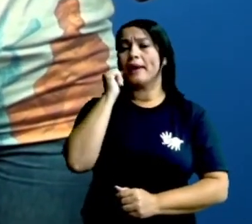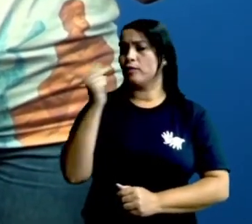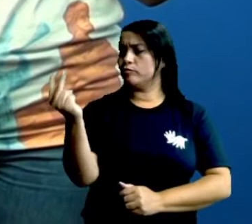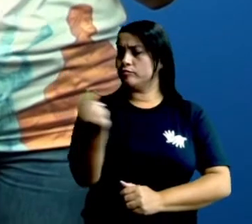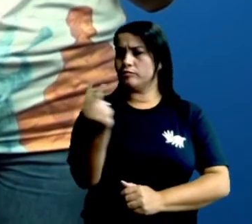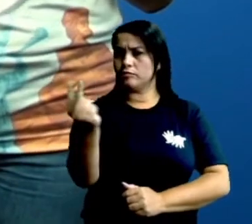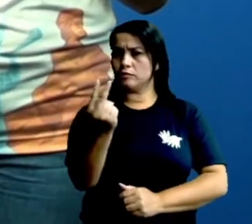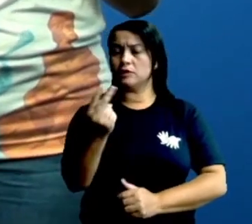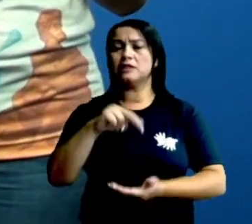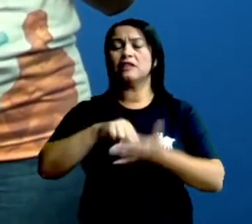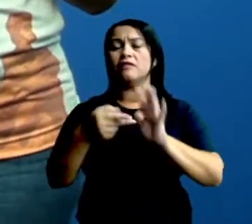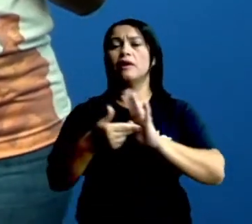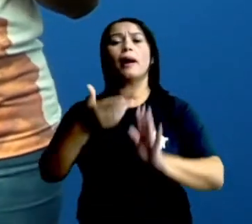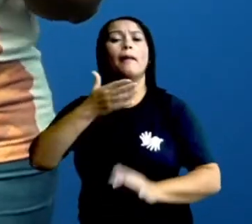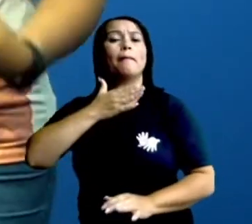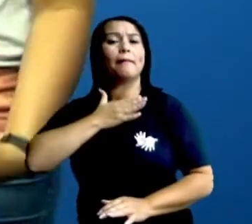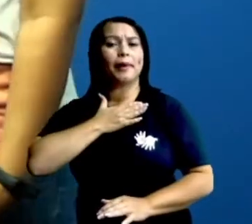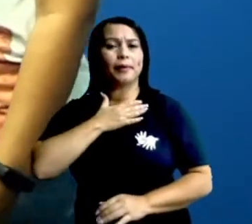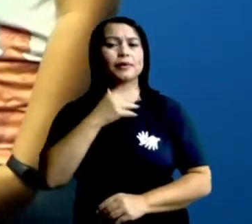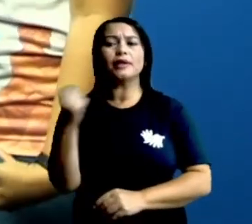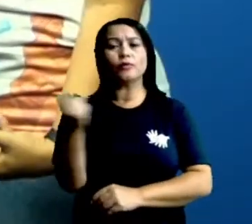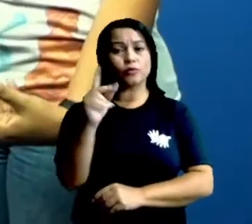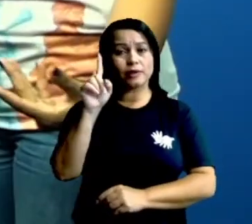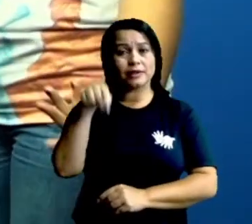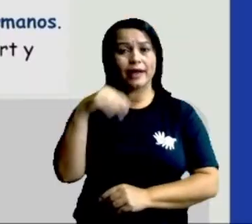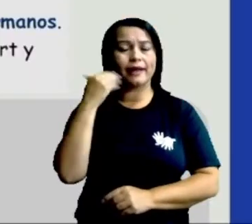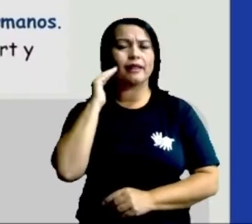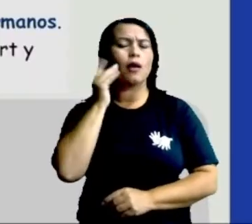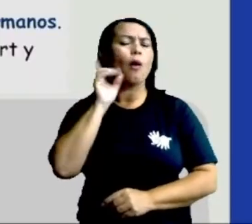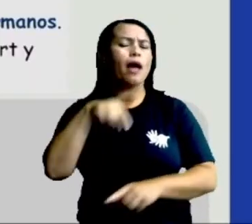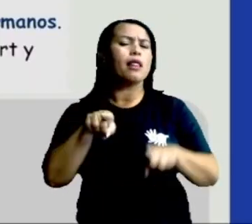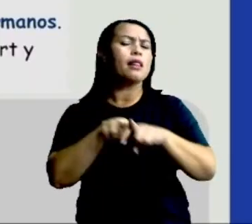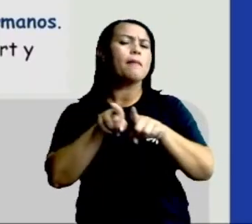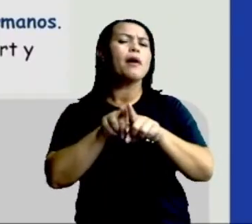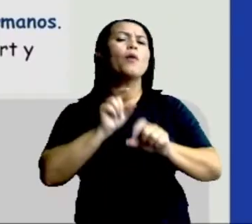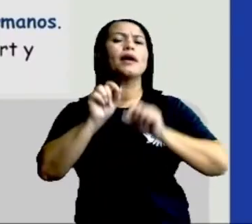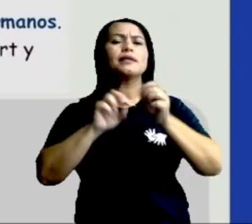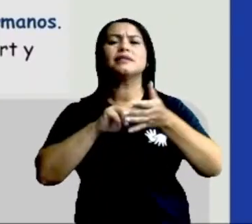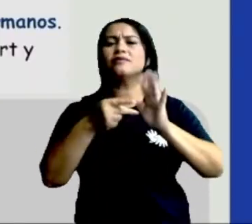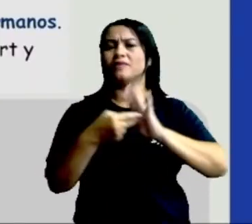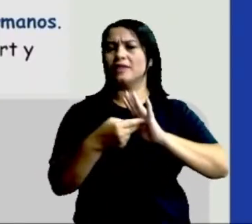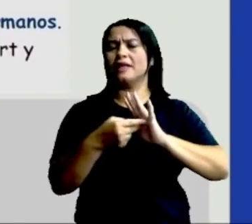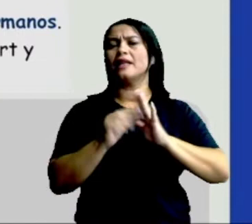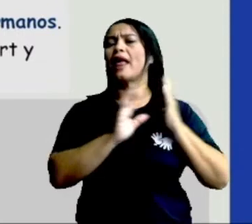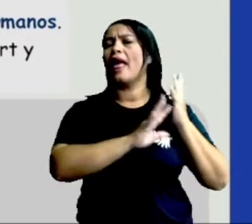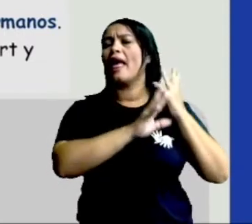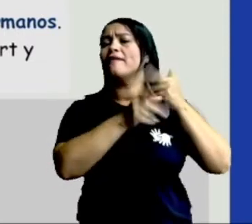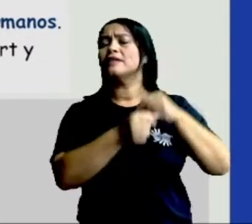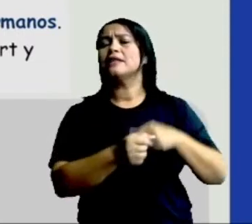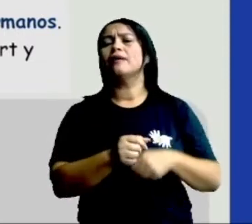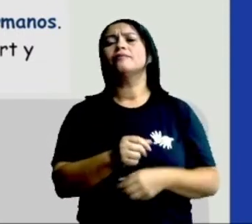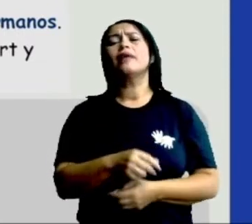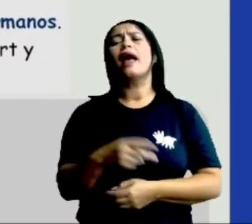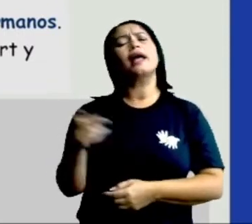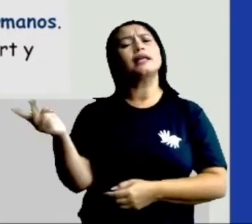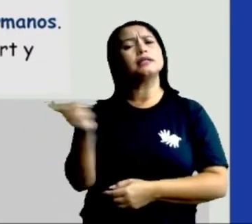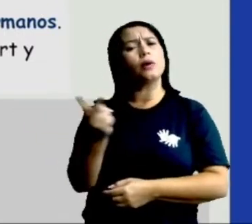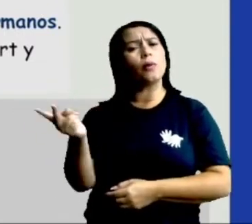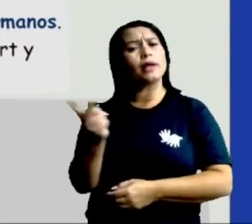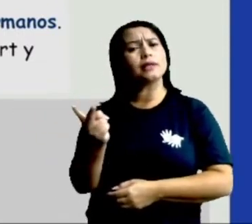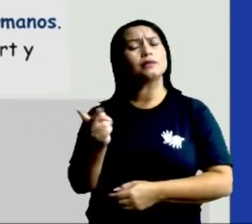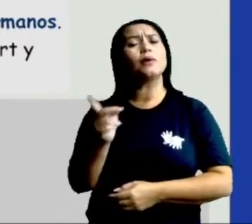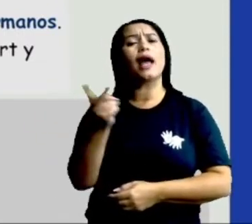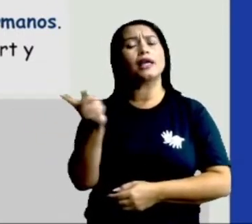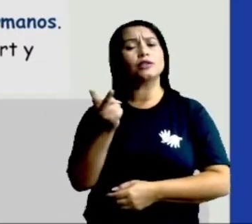pais, indicam a posse de quem ele é, tá certo? Então, é uma forma também da gente revisar. ¿Quiénes son estos?